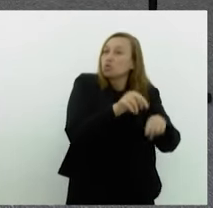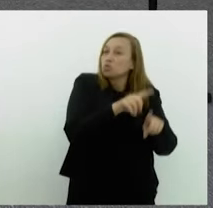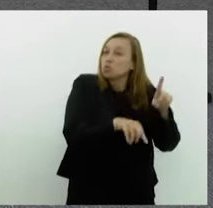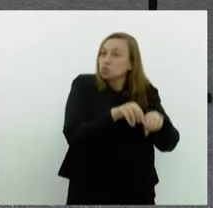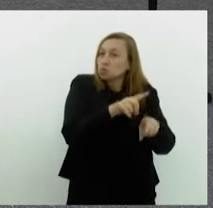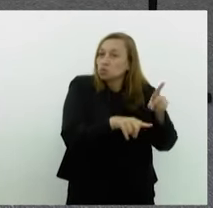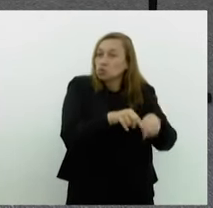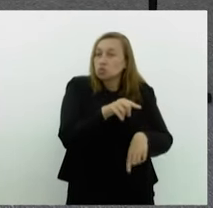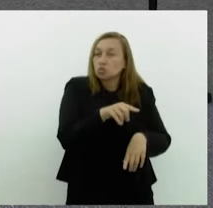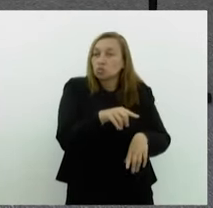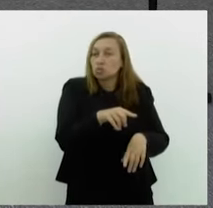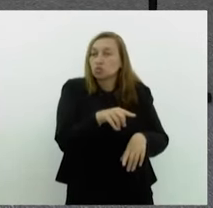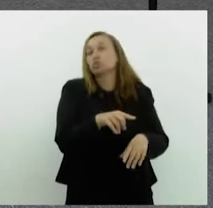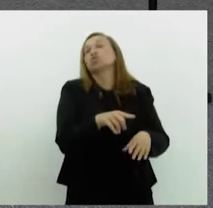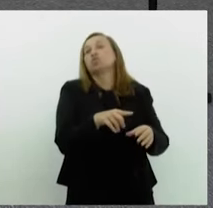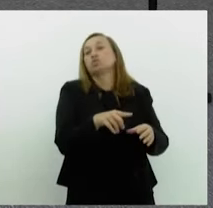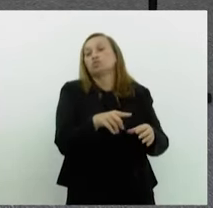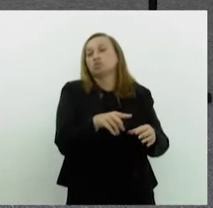expande,